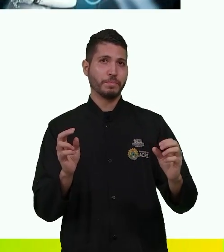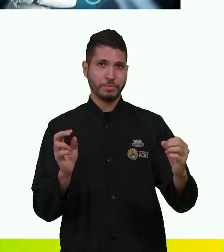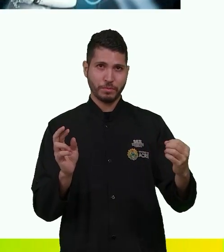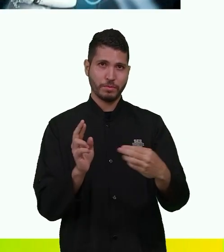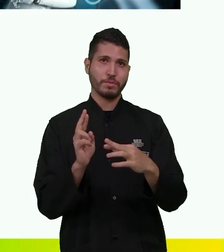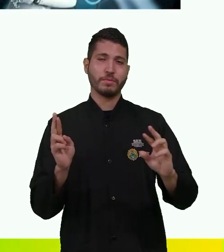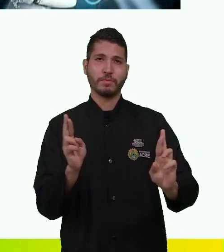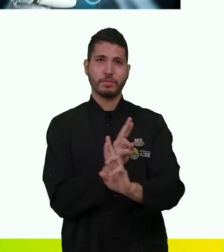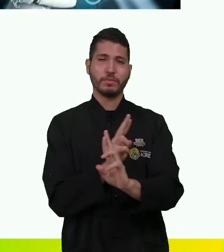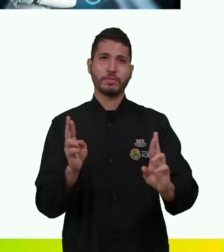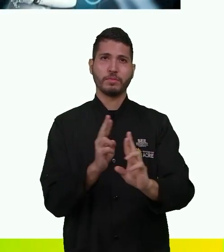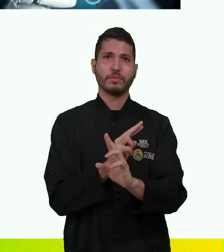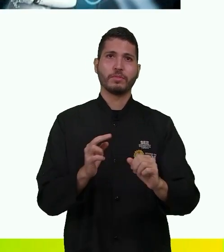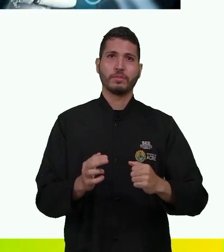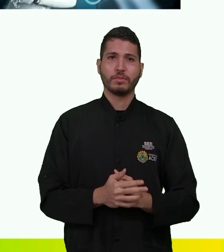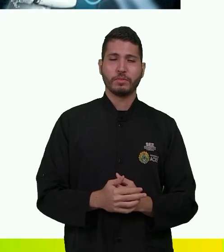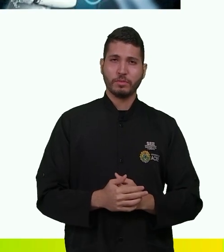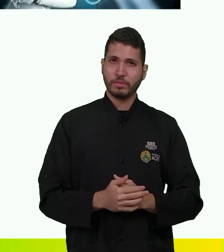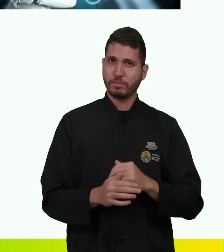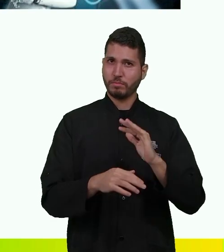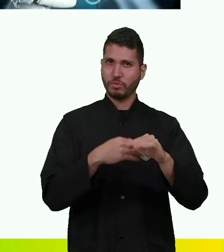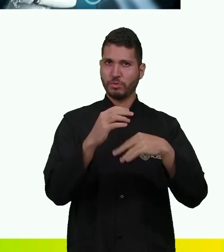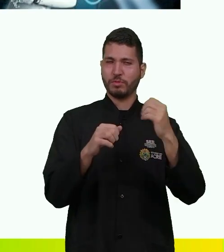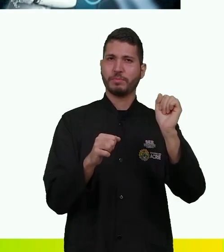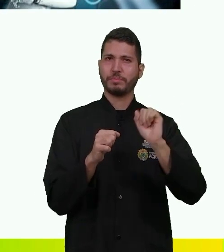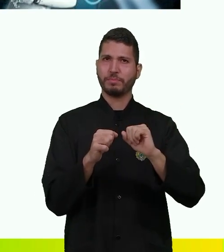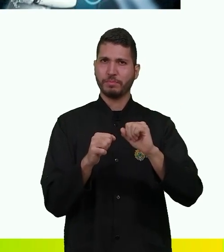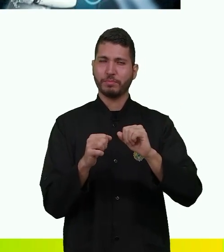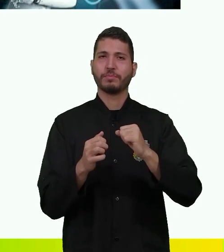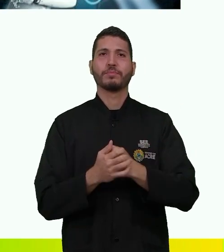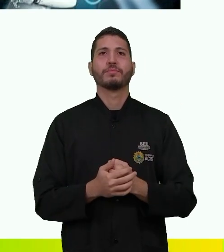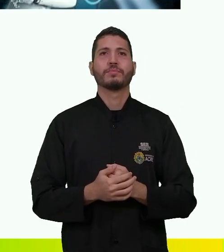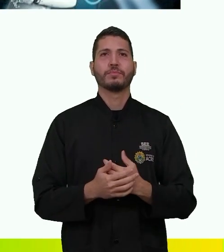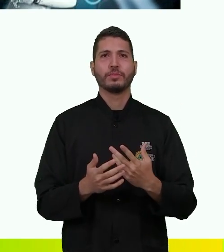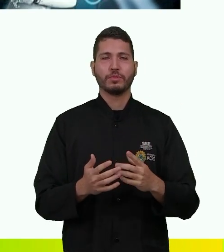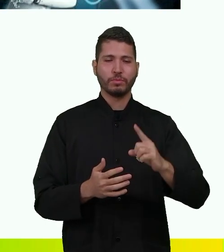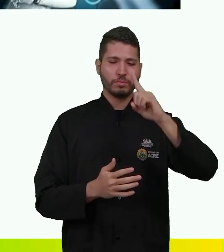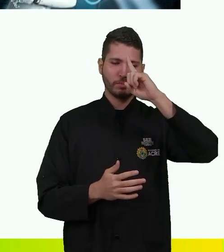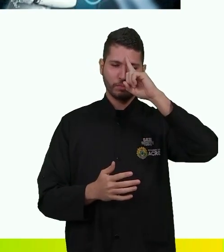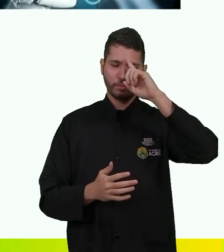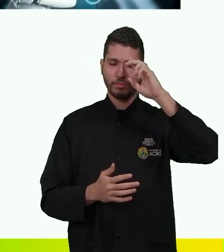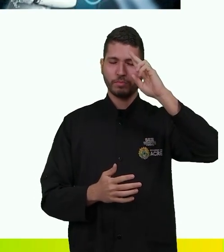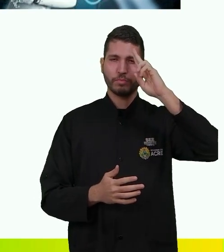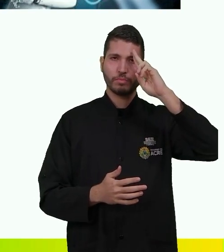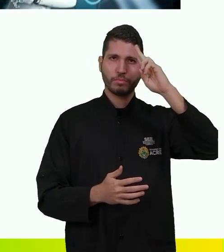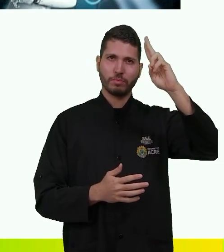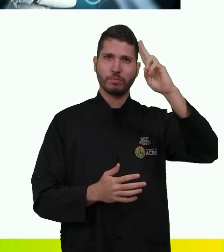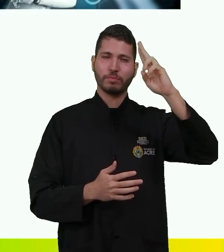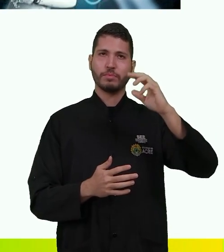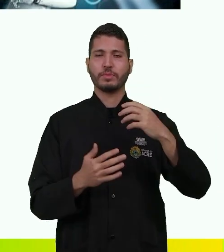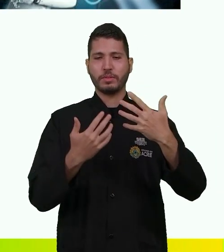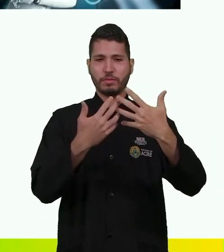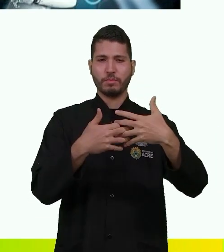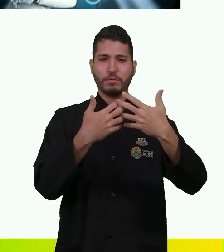tornou alienado do processo produtivo, e do dono das máquinas, o chamado